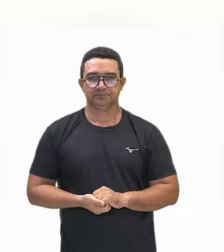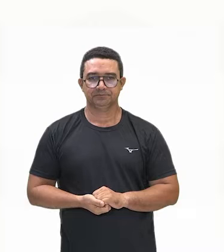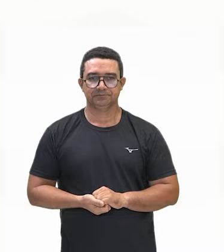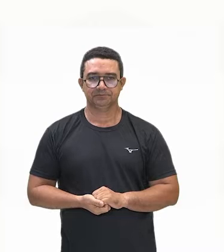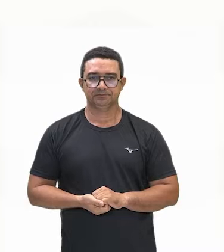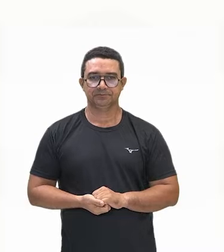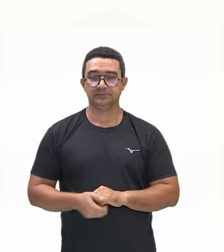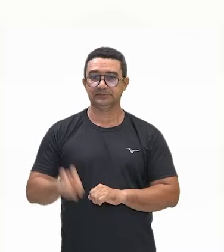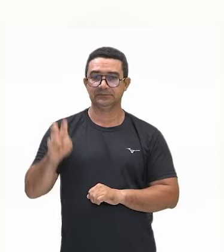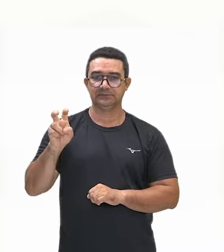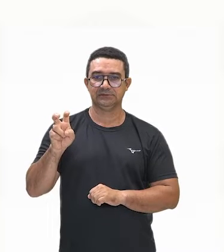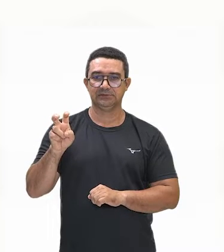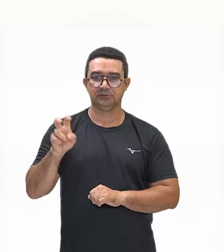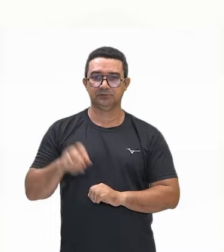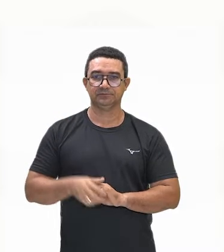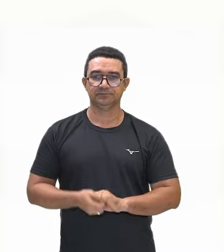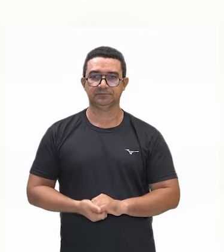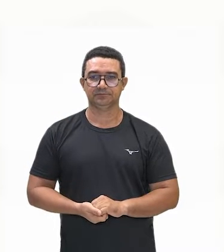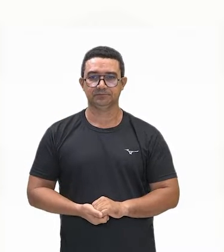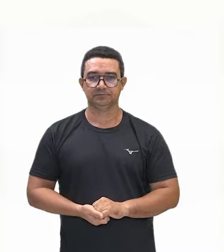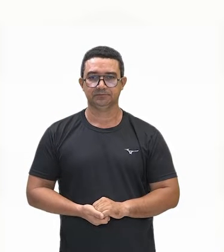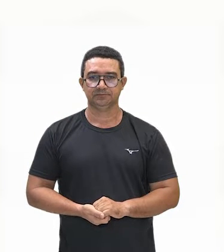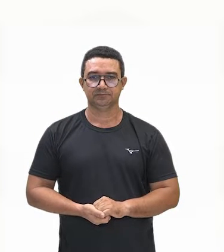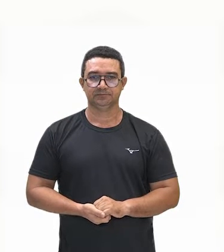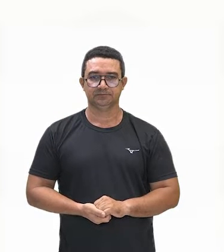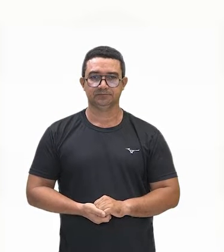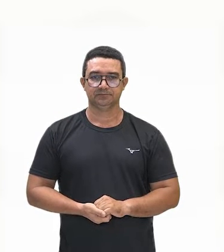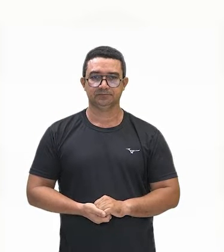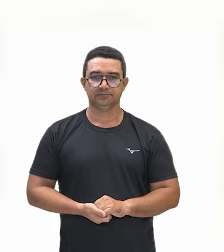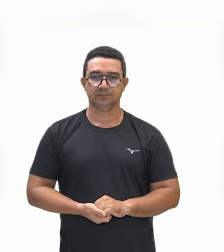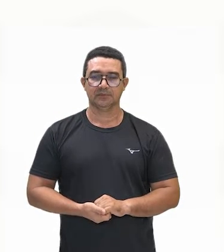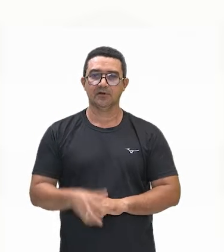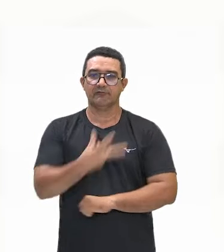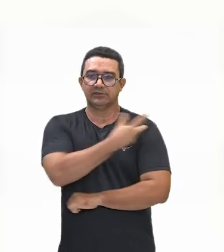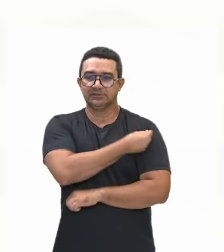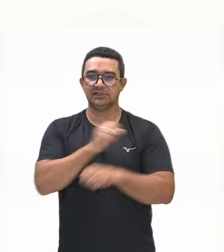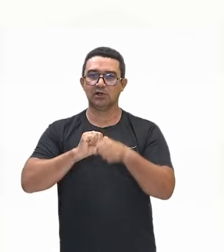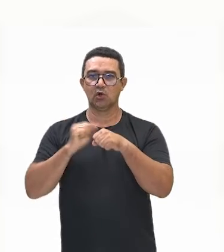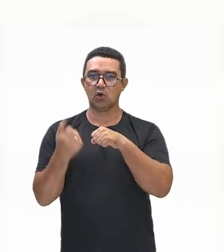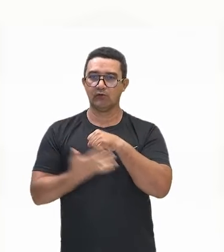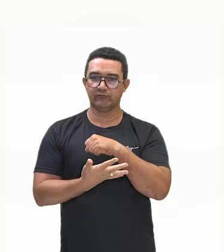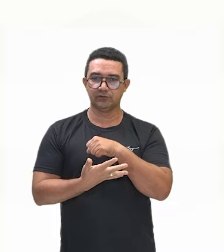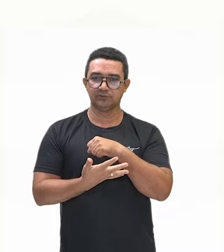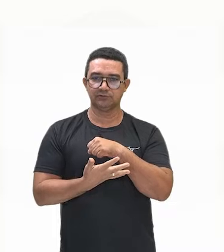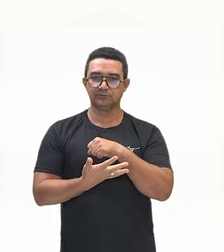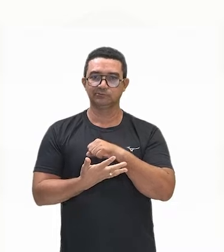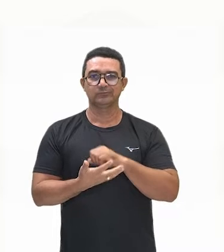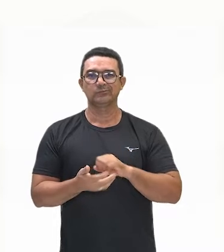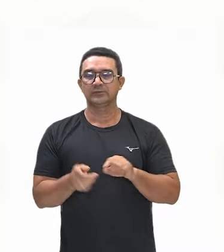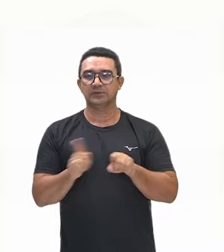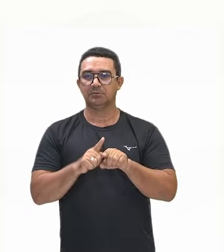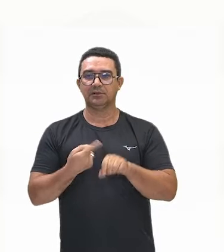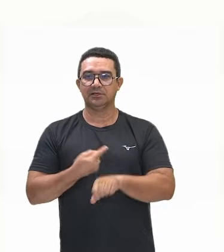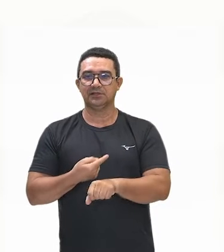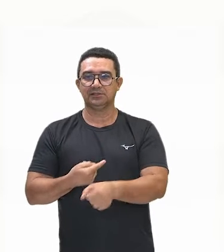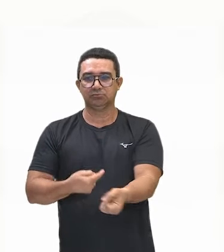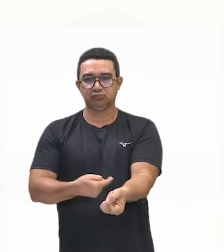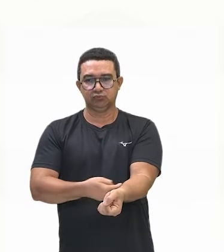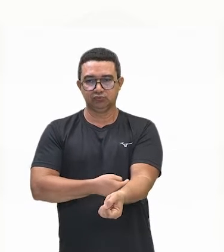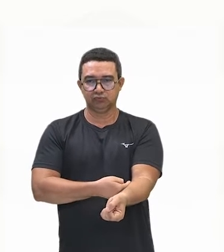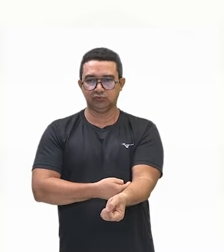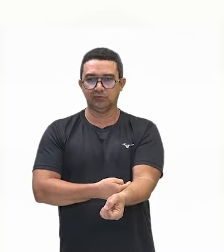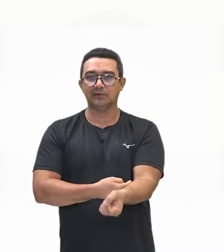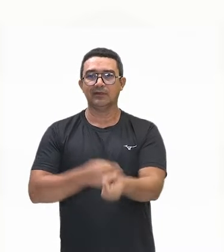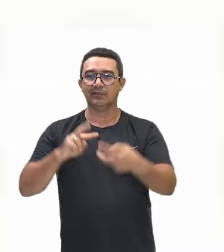as vacinas de Covid não injetam o DNA alienígena, Também uma informação aí que circulou